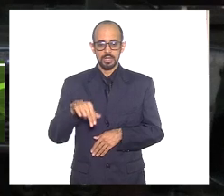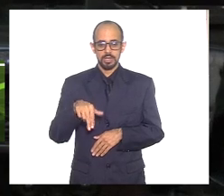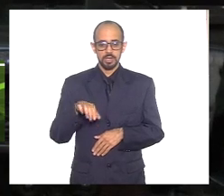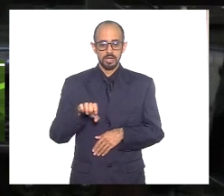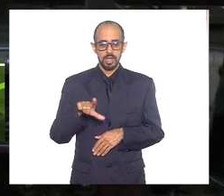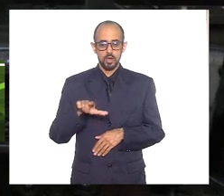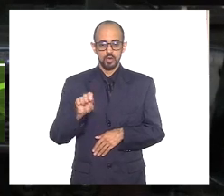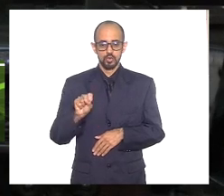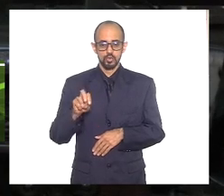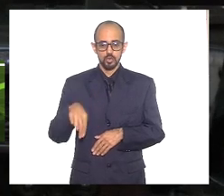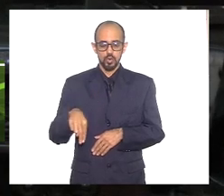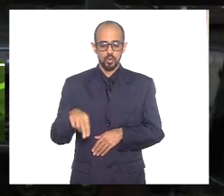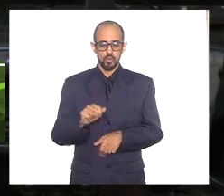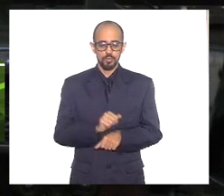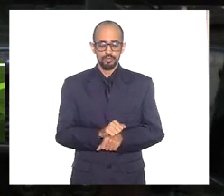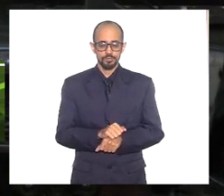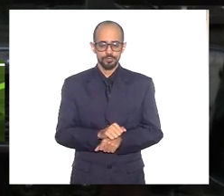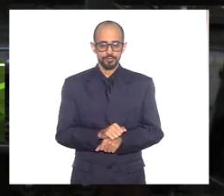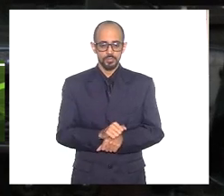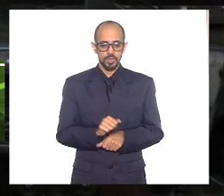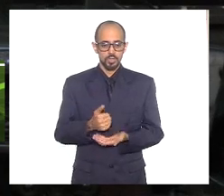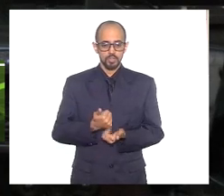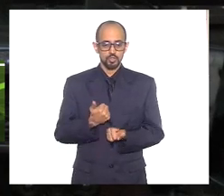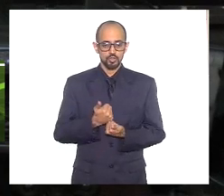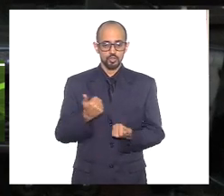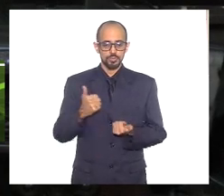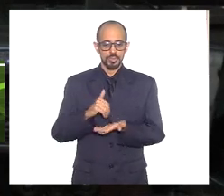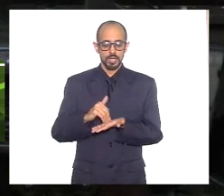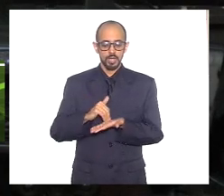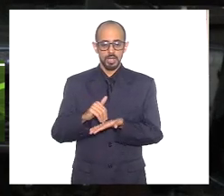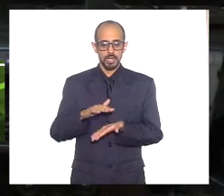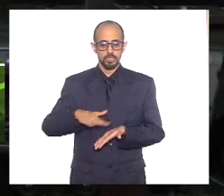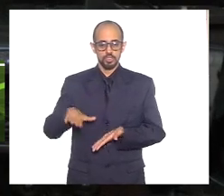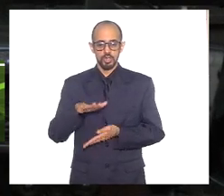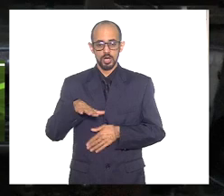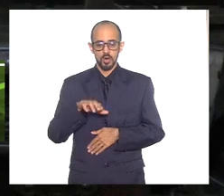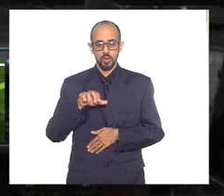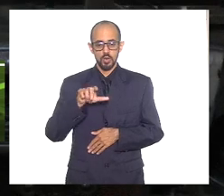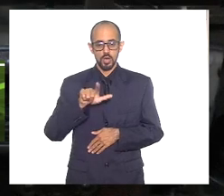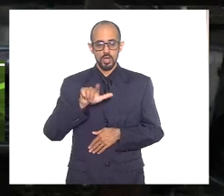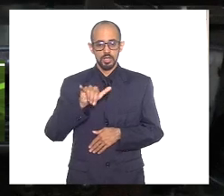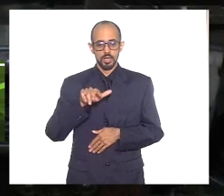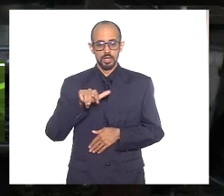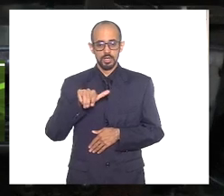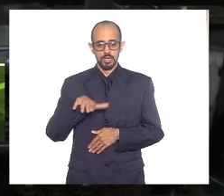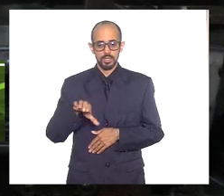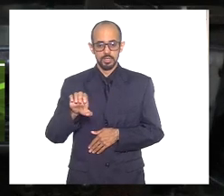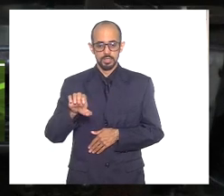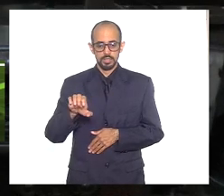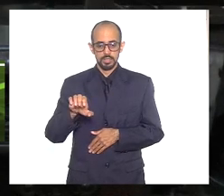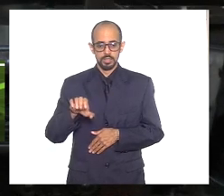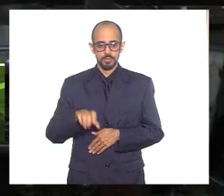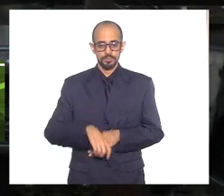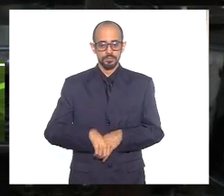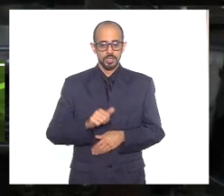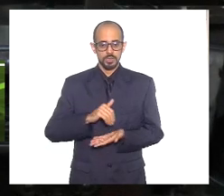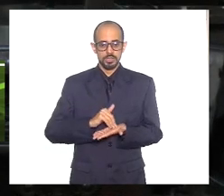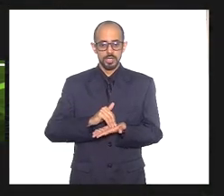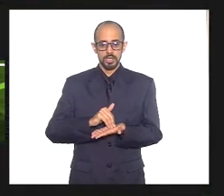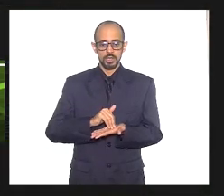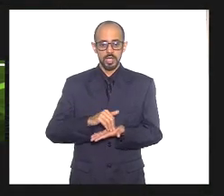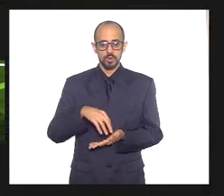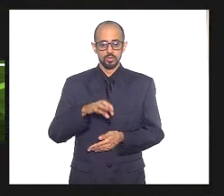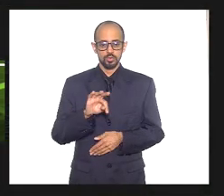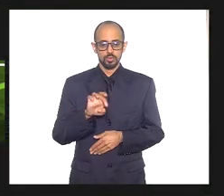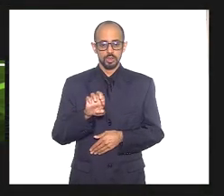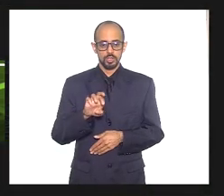Miranda, da subsecretária-geral, Liliane Lima Alves, do secretário do Tesouro,